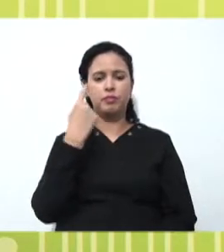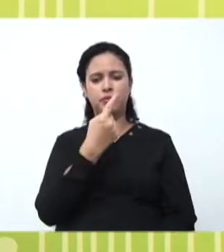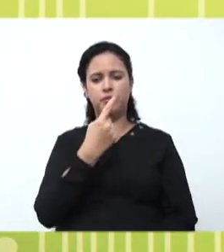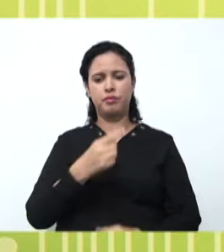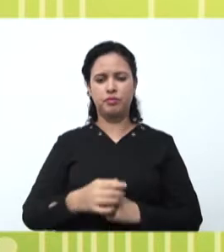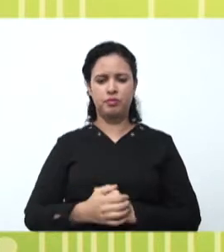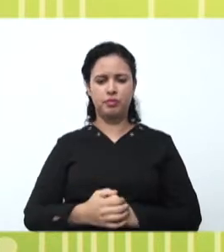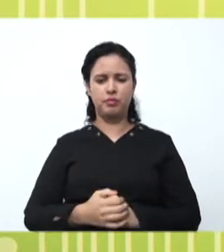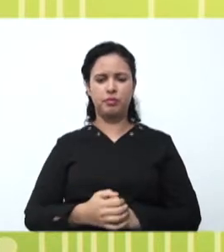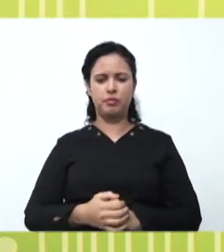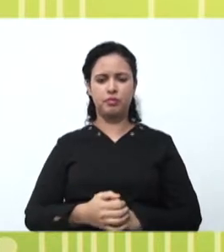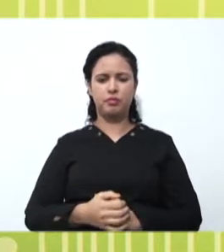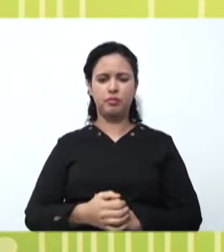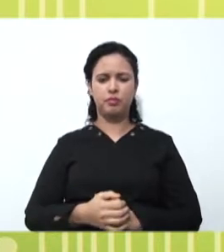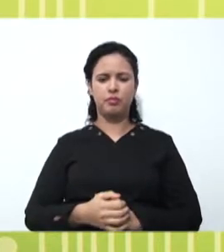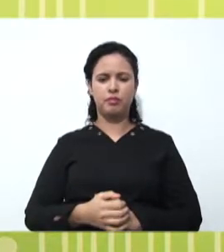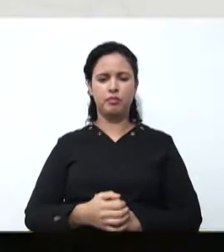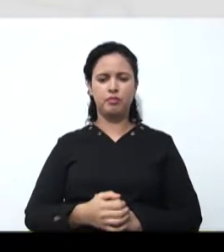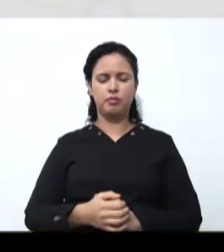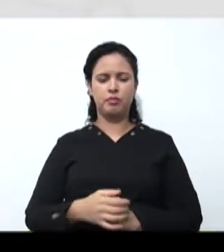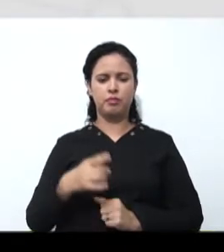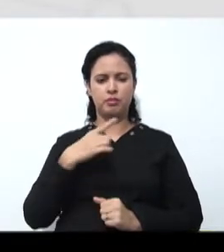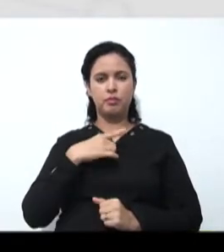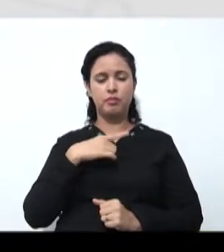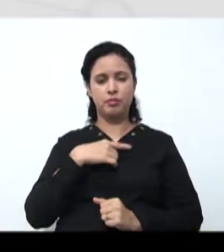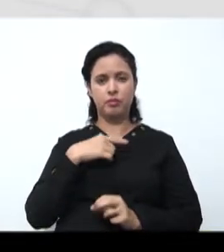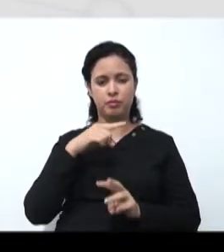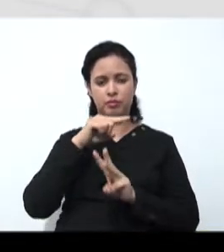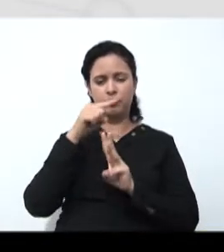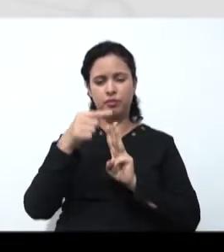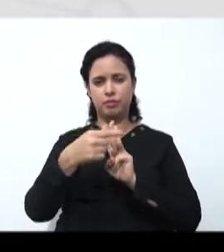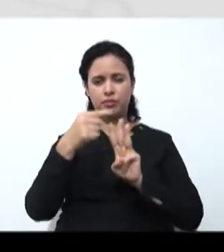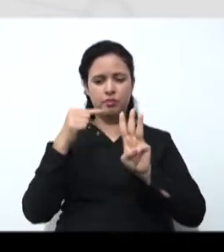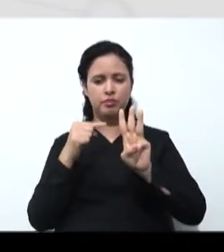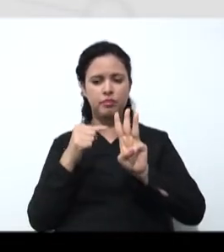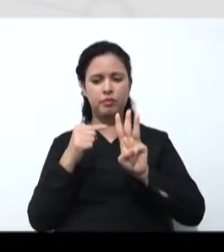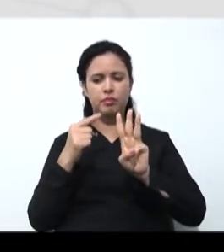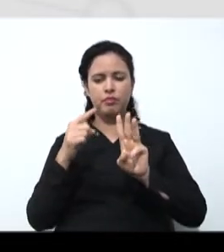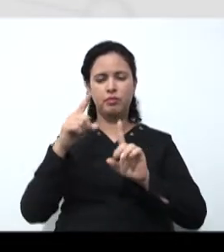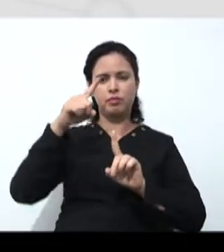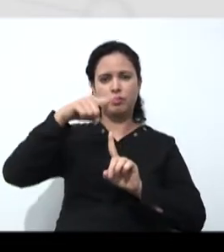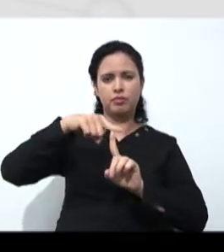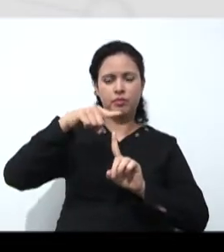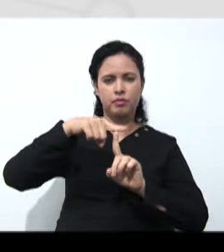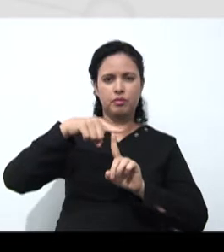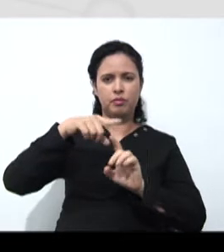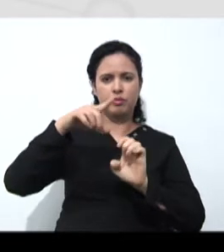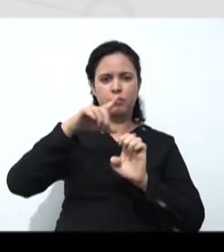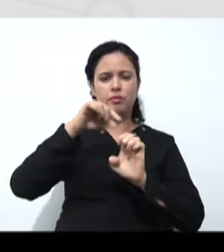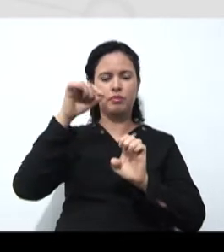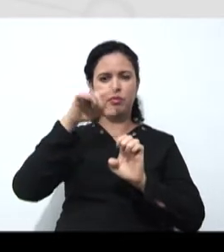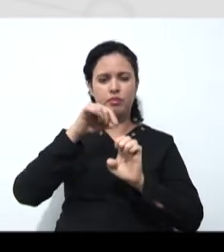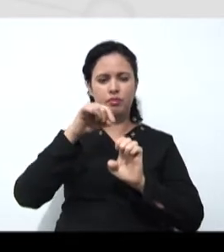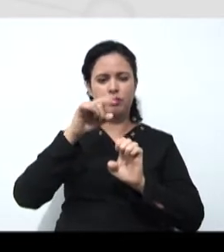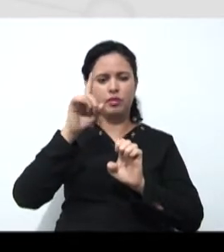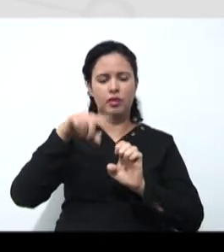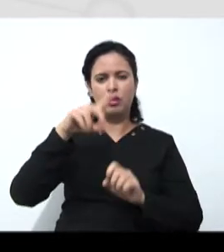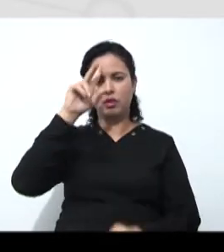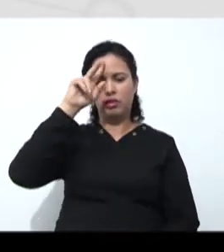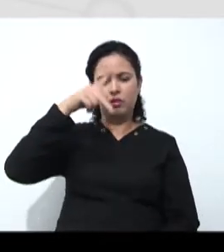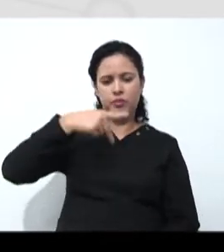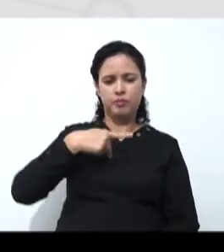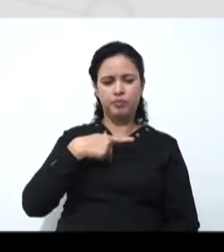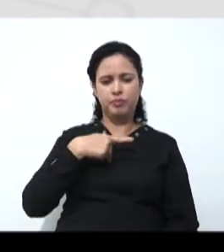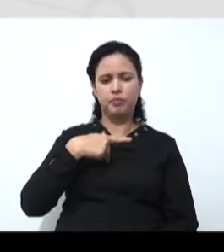no slide. A gente tem 3 tipos de empreendedores aí para vocês darem uma olhada, ok? O empreendedor independente,